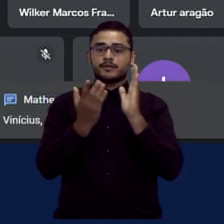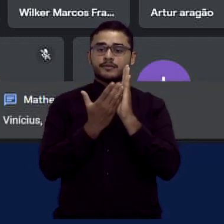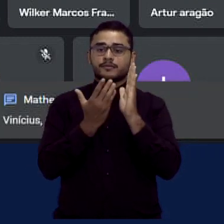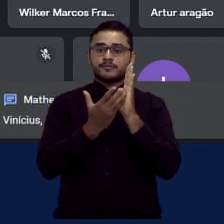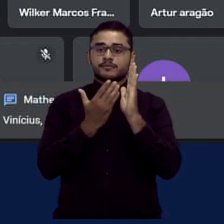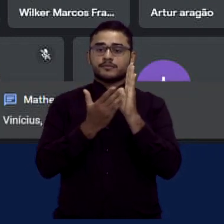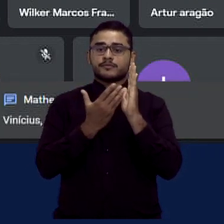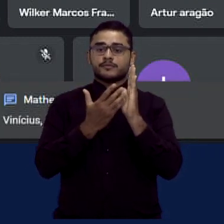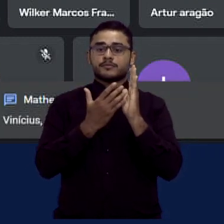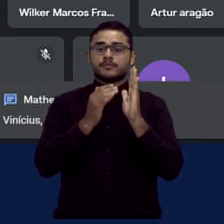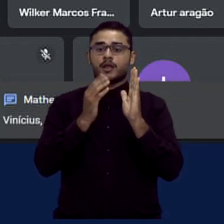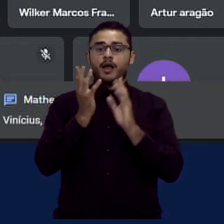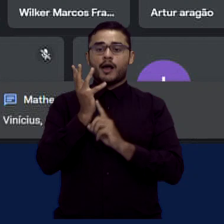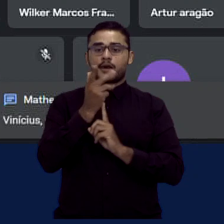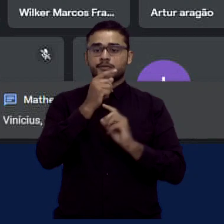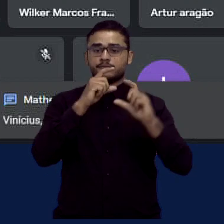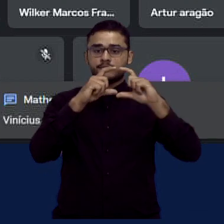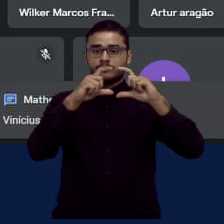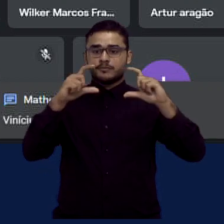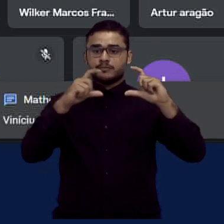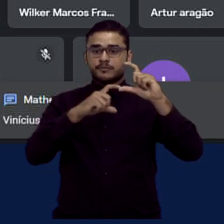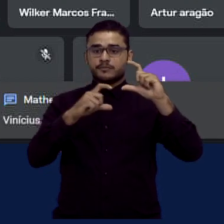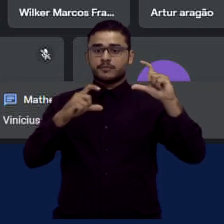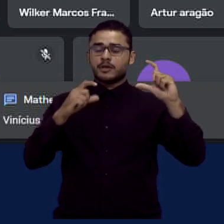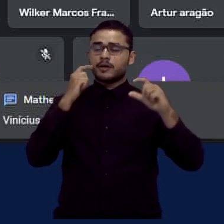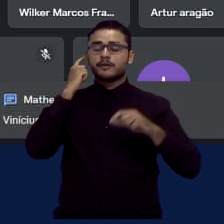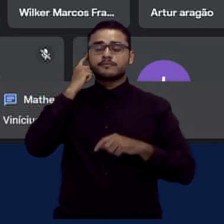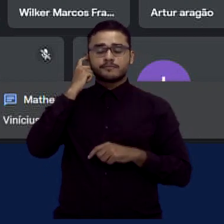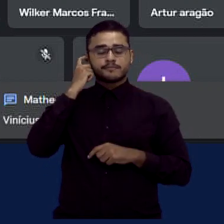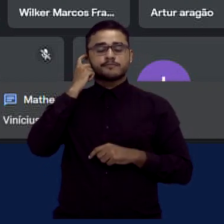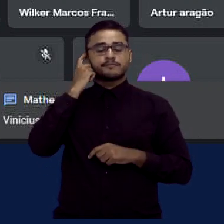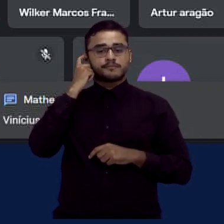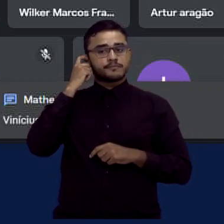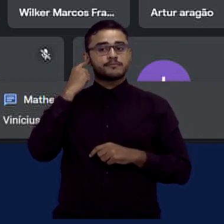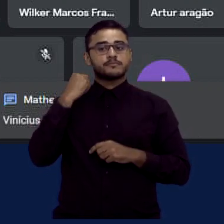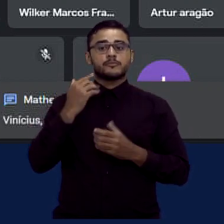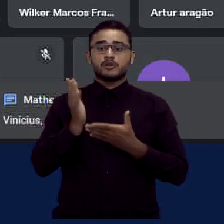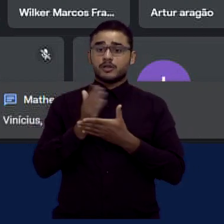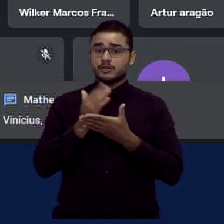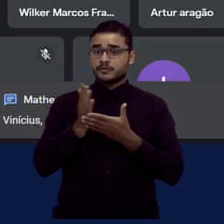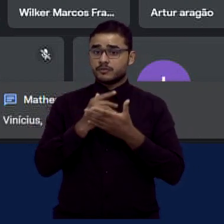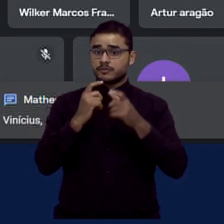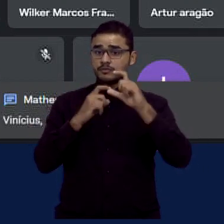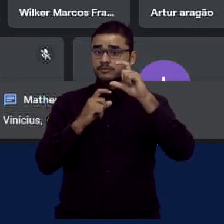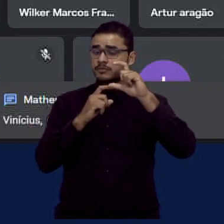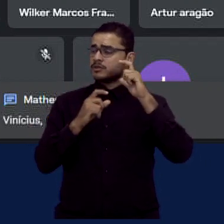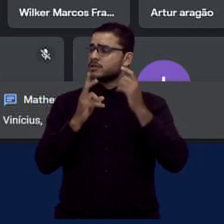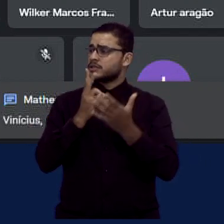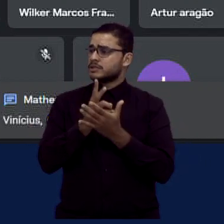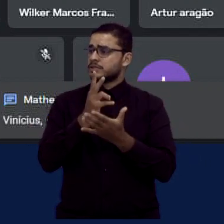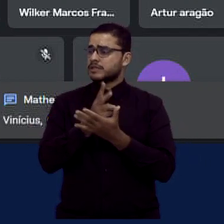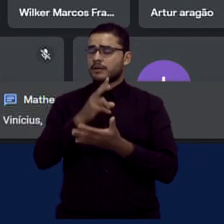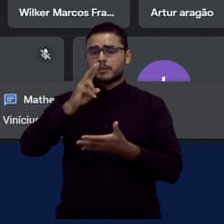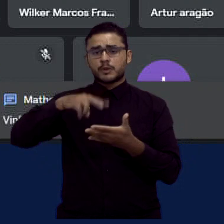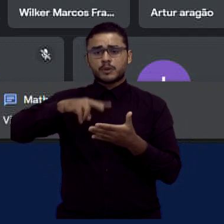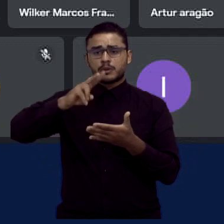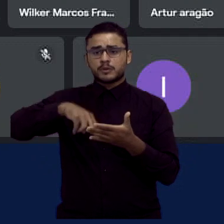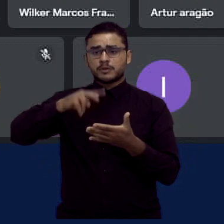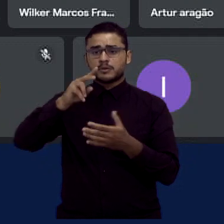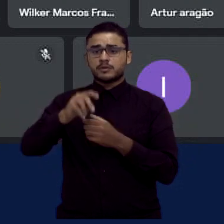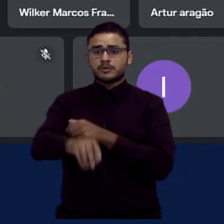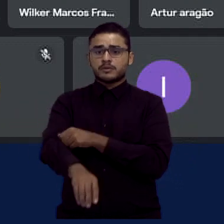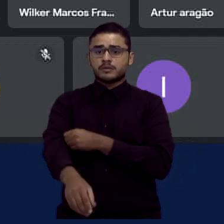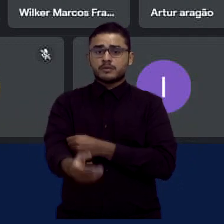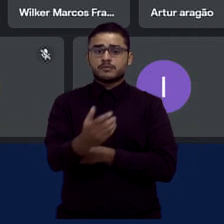ele é basicamente minha bíblia. Sempre. Inclusive, é um quadrinho, é um livro que eu sempre leio, porque